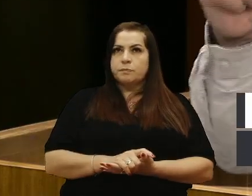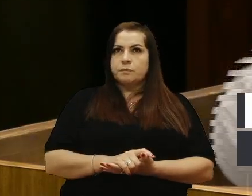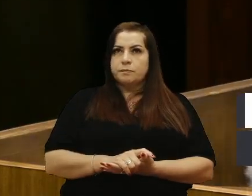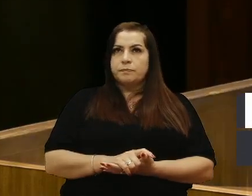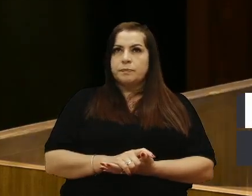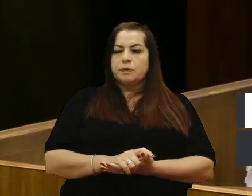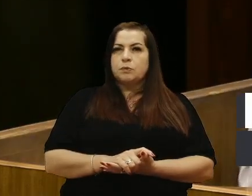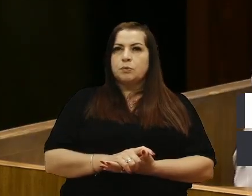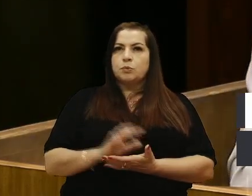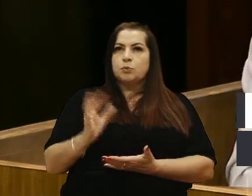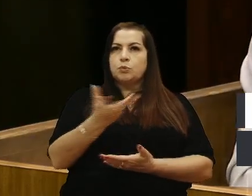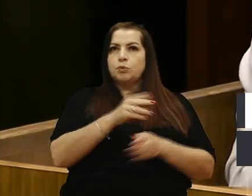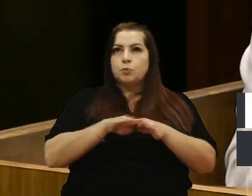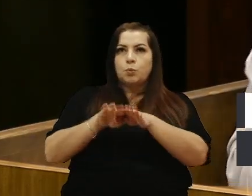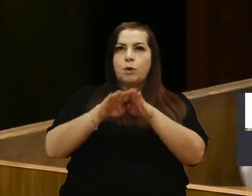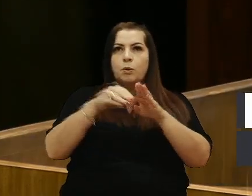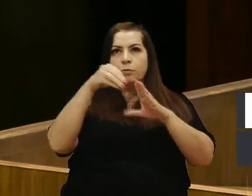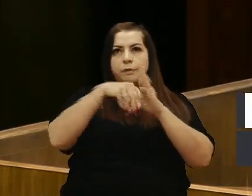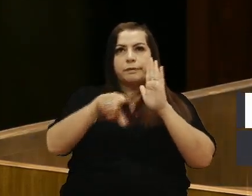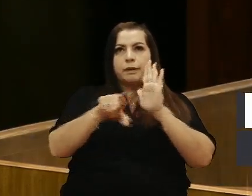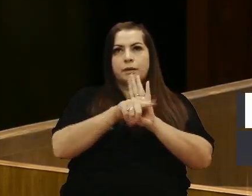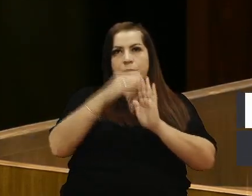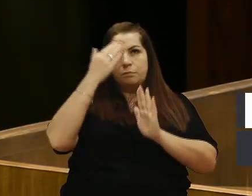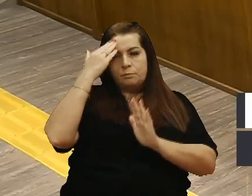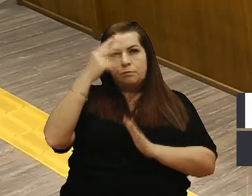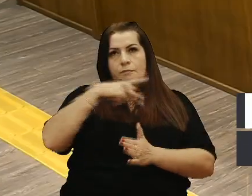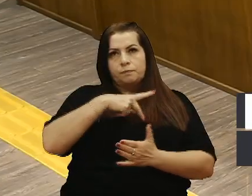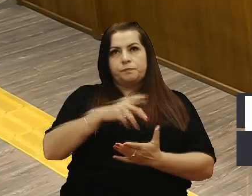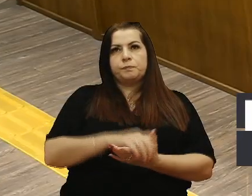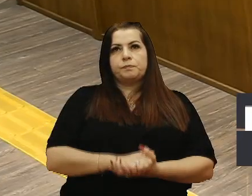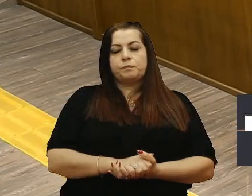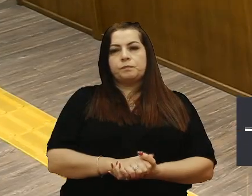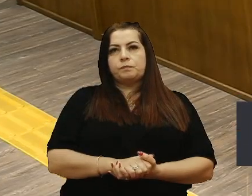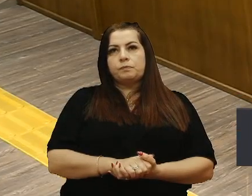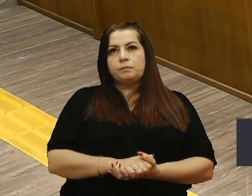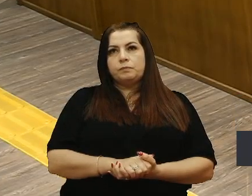Que seja todo mundo igual perante a lei. Obrigado, senhor presidente. Obrigada.